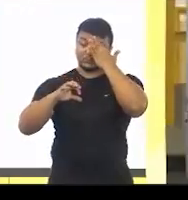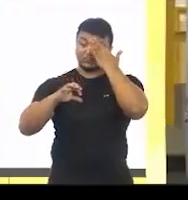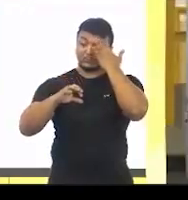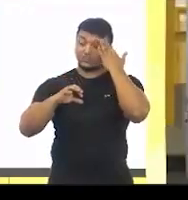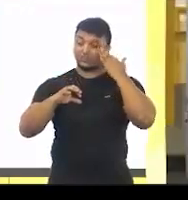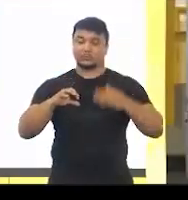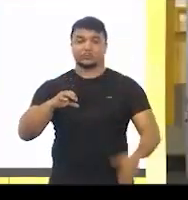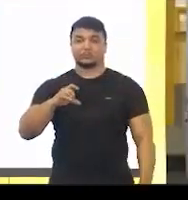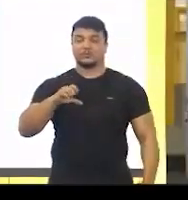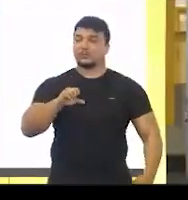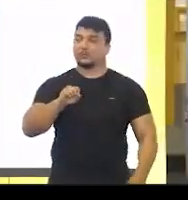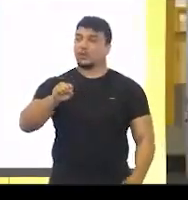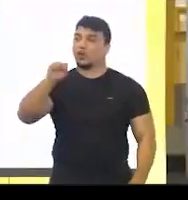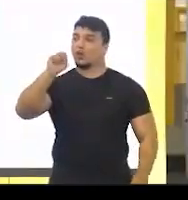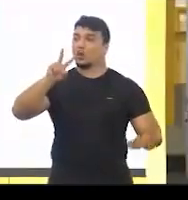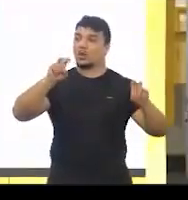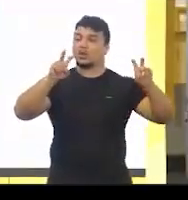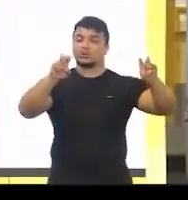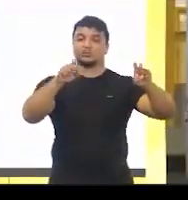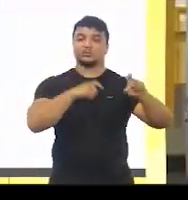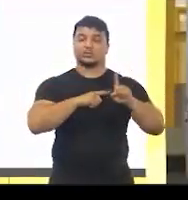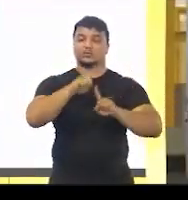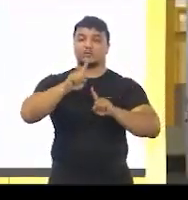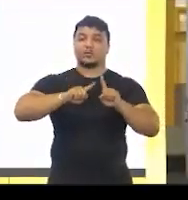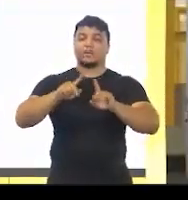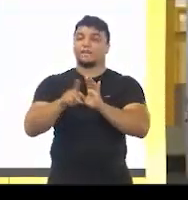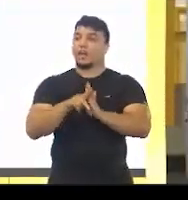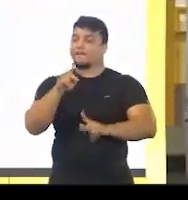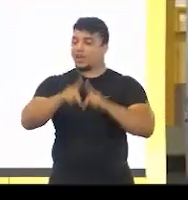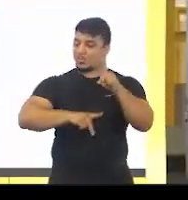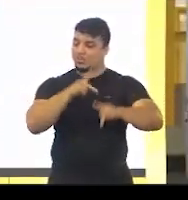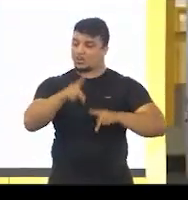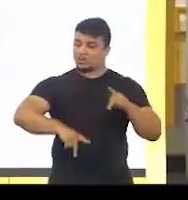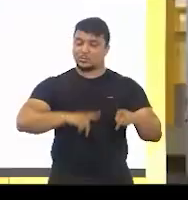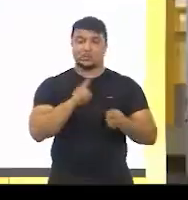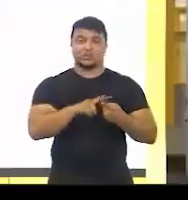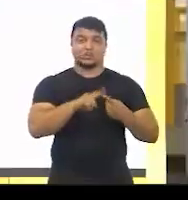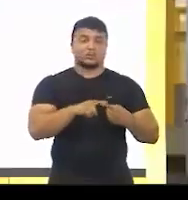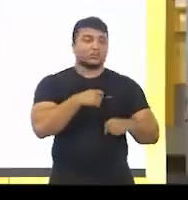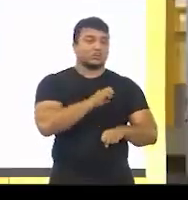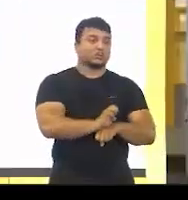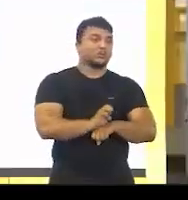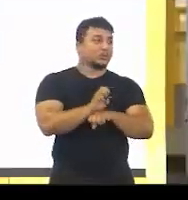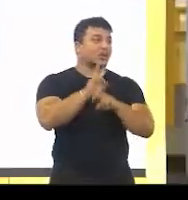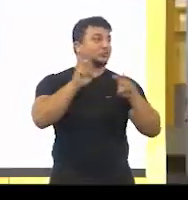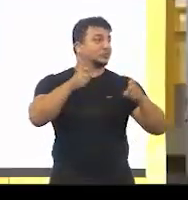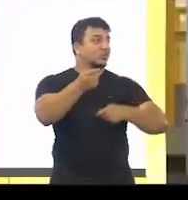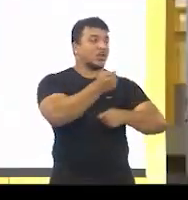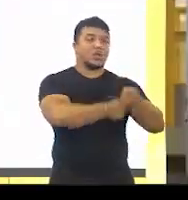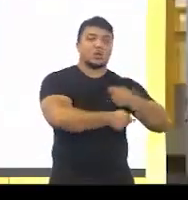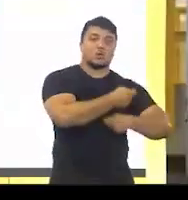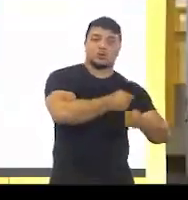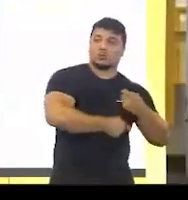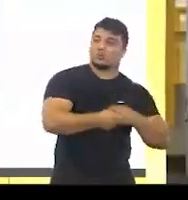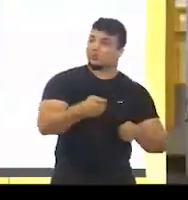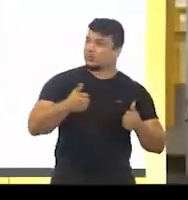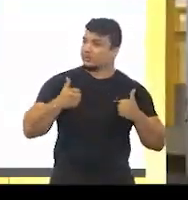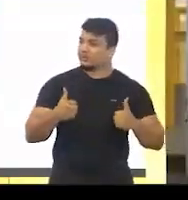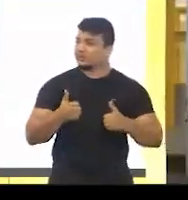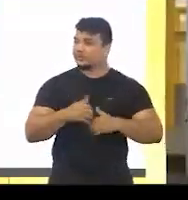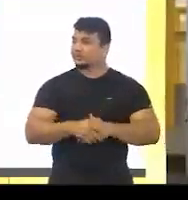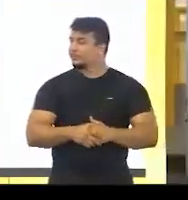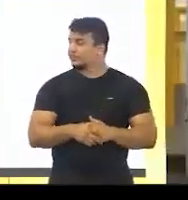da 8? Falava de fluxos populacionais e o Estado com as questões econômicas, não é